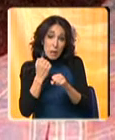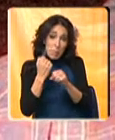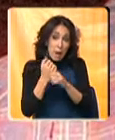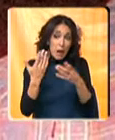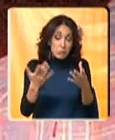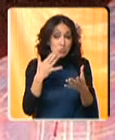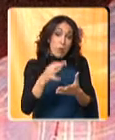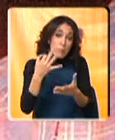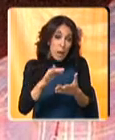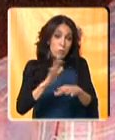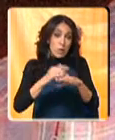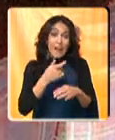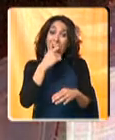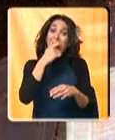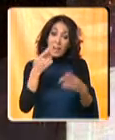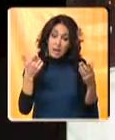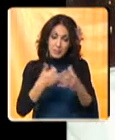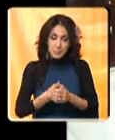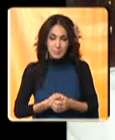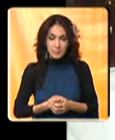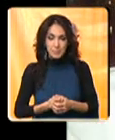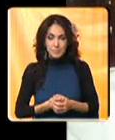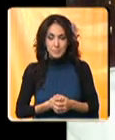uma forma normal.